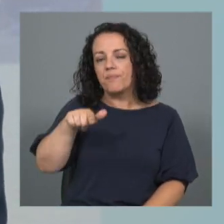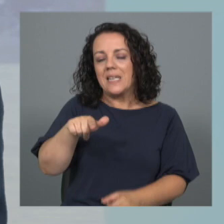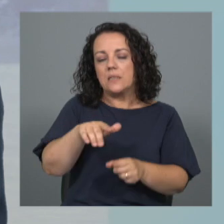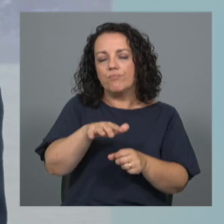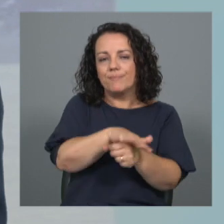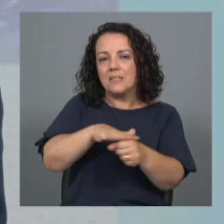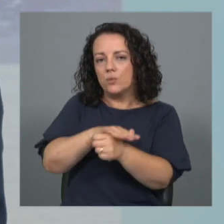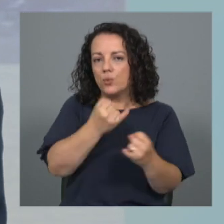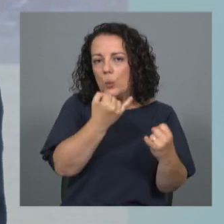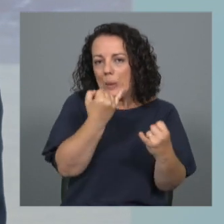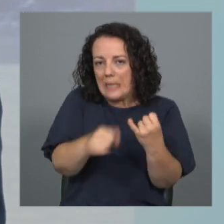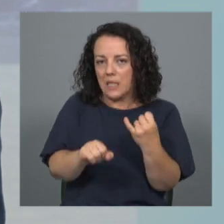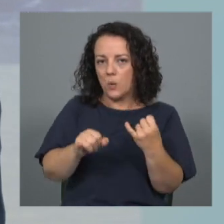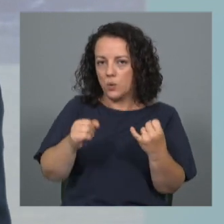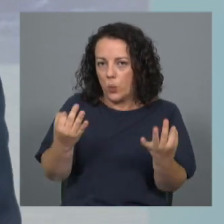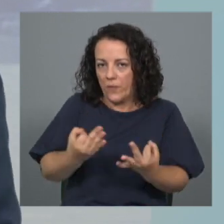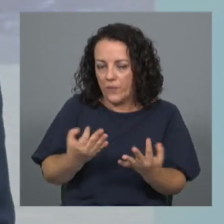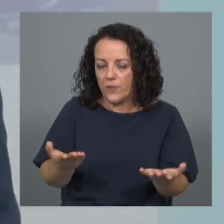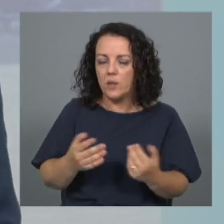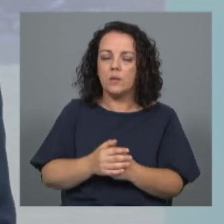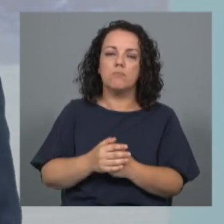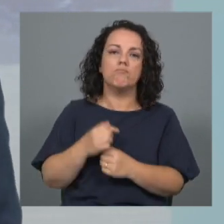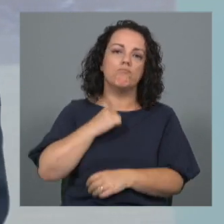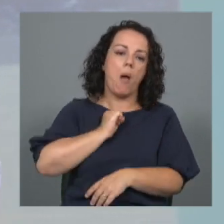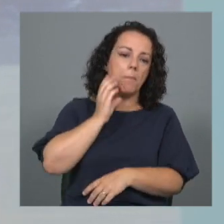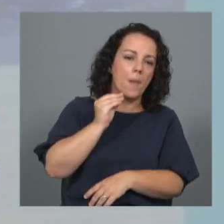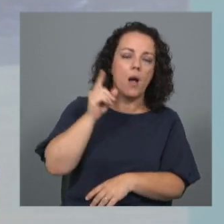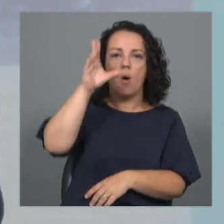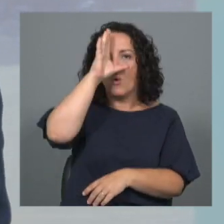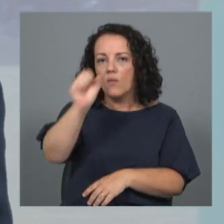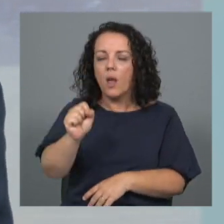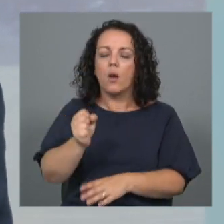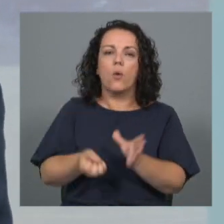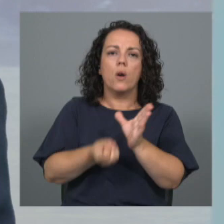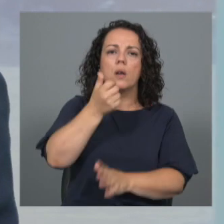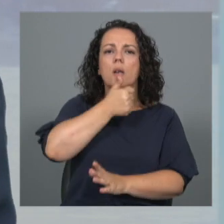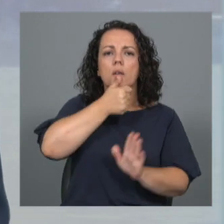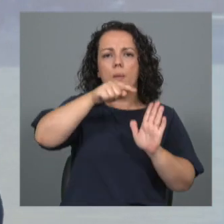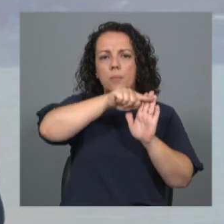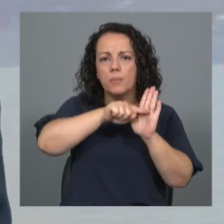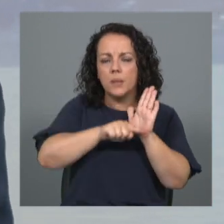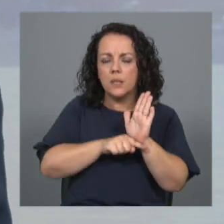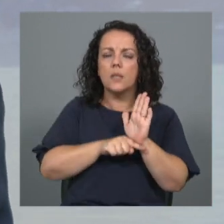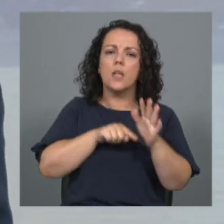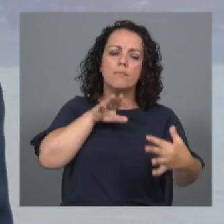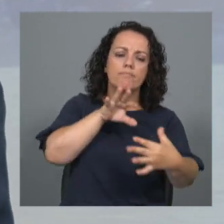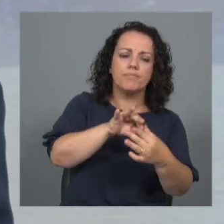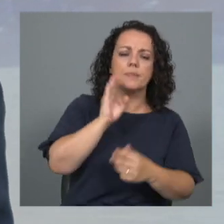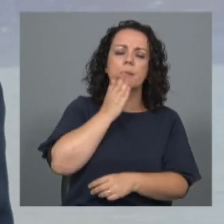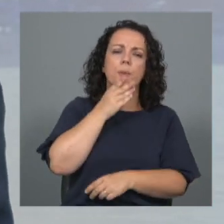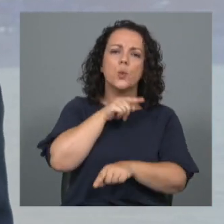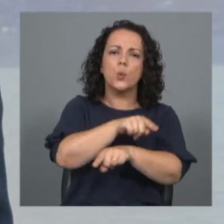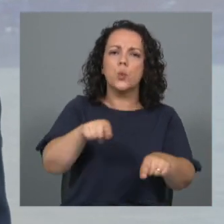as medidas em função do contexto, em função do momento, tem tomado as